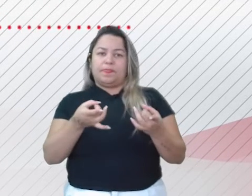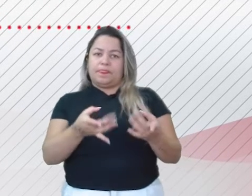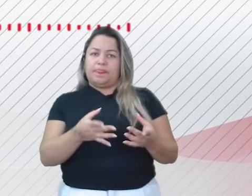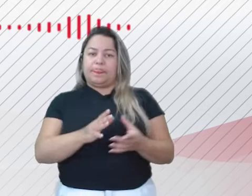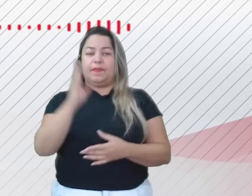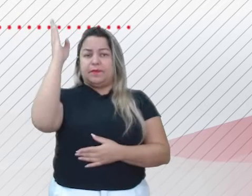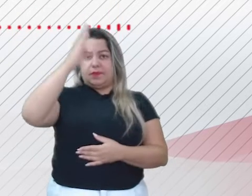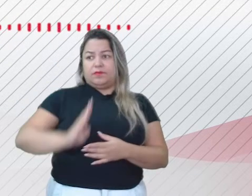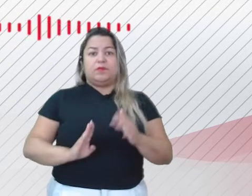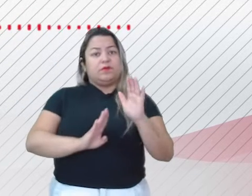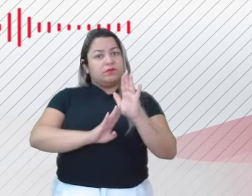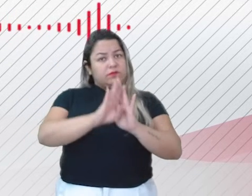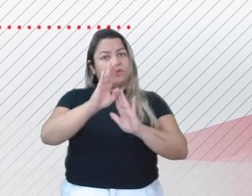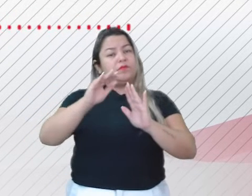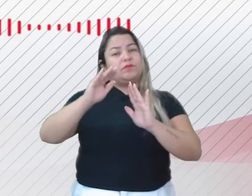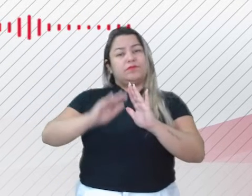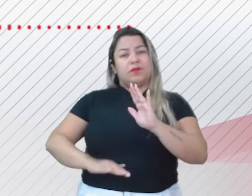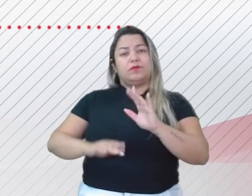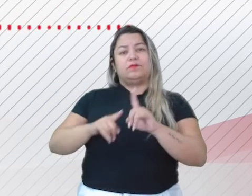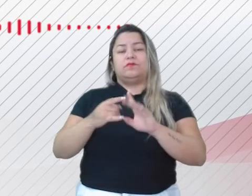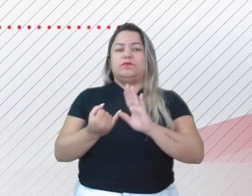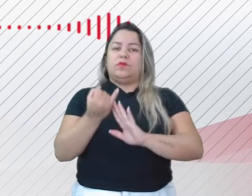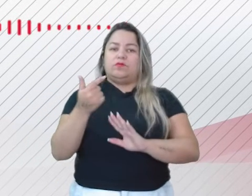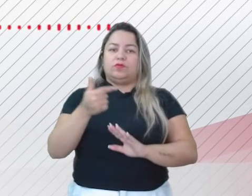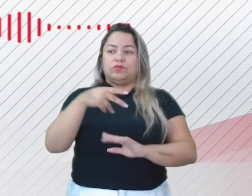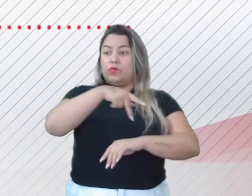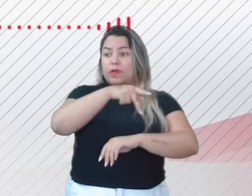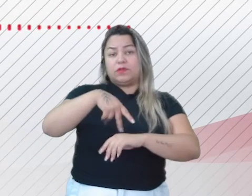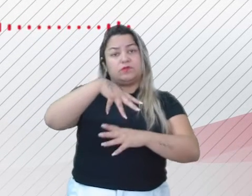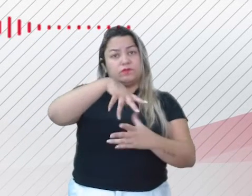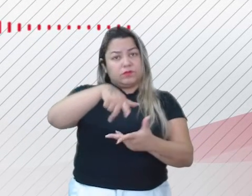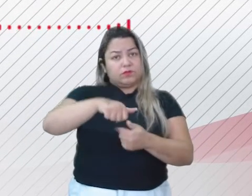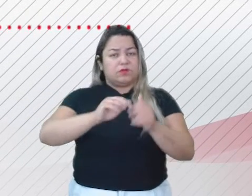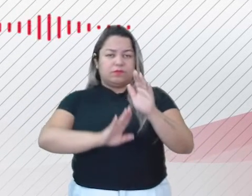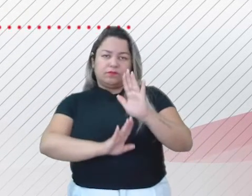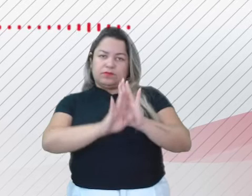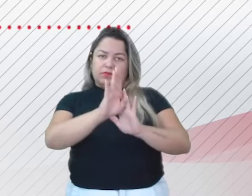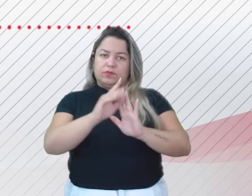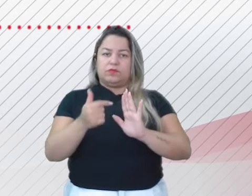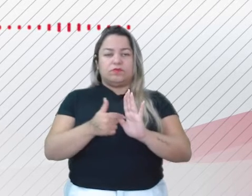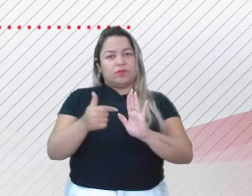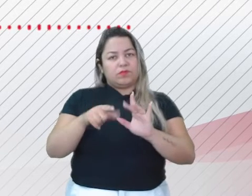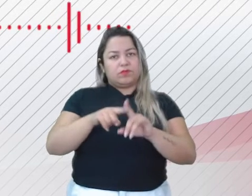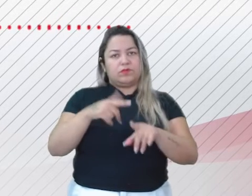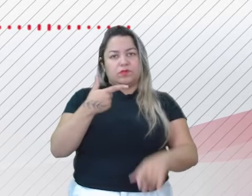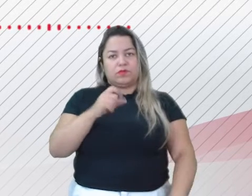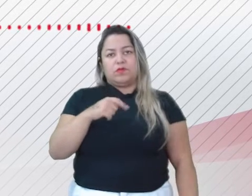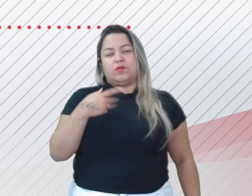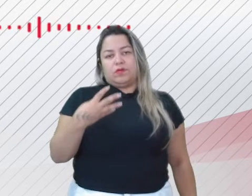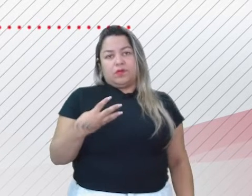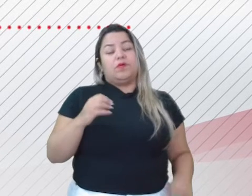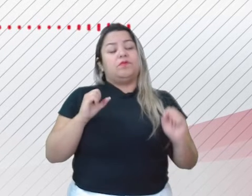quem vender. Então o Brasil está crescendo com baixa inflação. Nós fomos o segundo país do mundo que mais cresceu no segundo trimestre